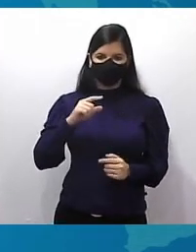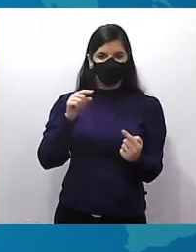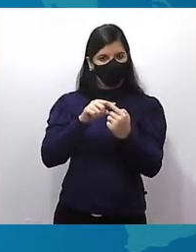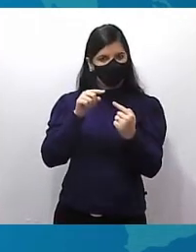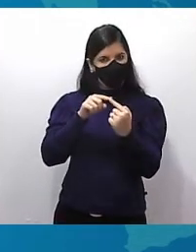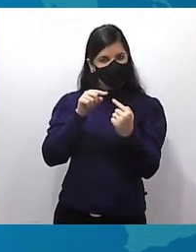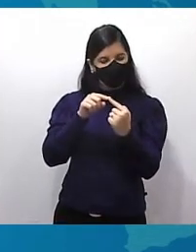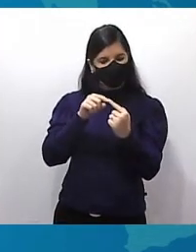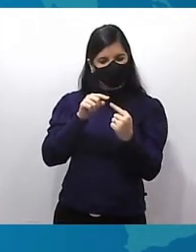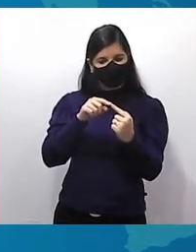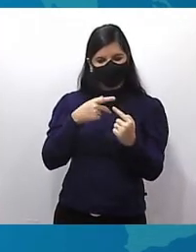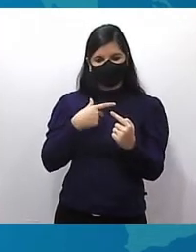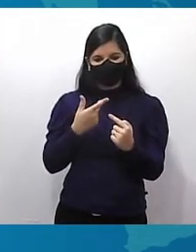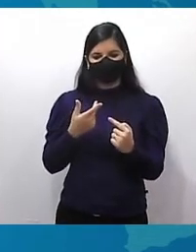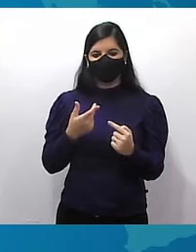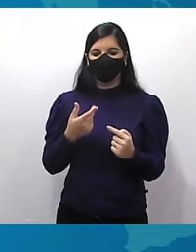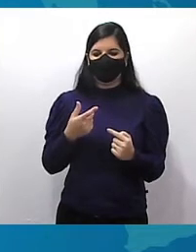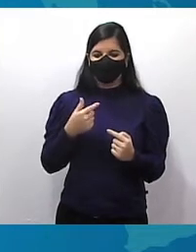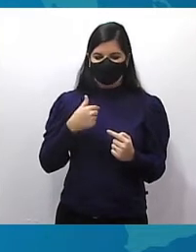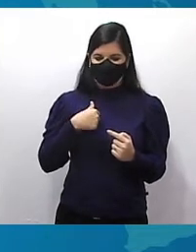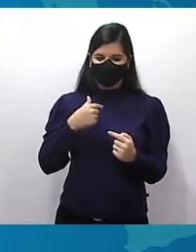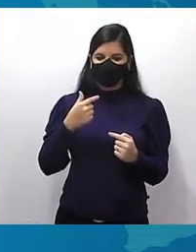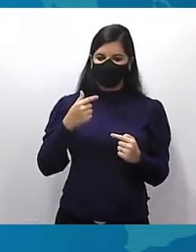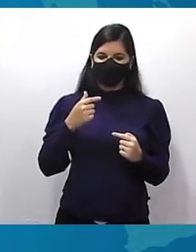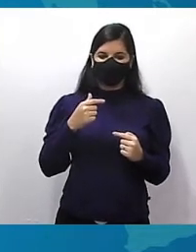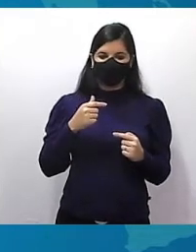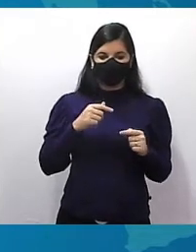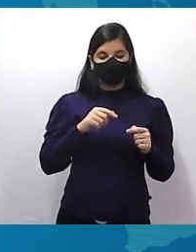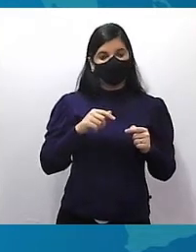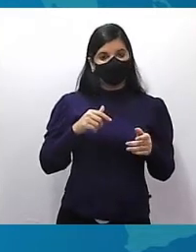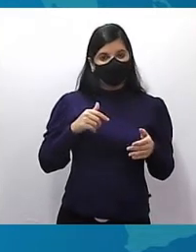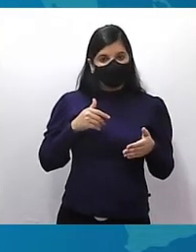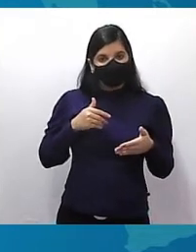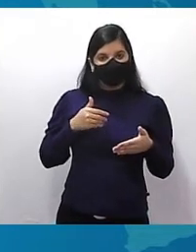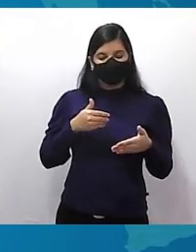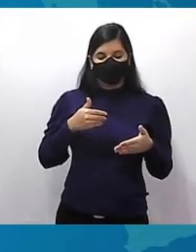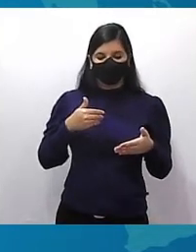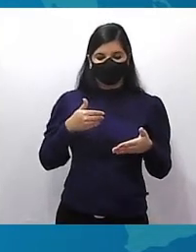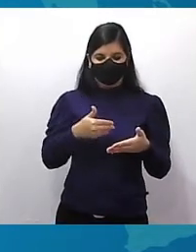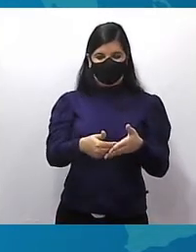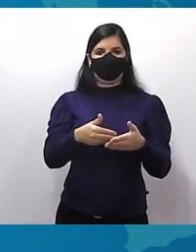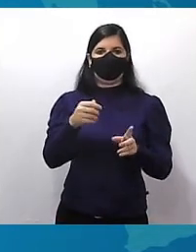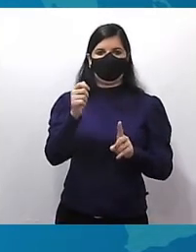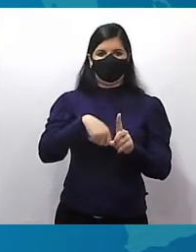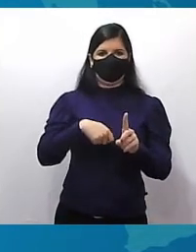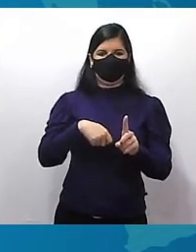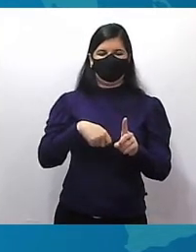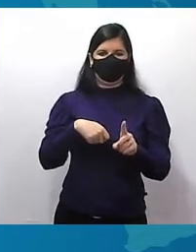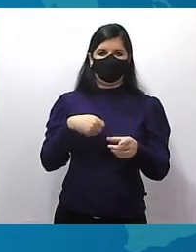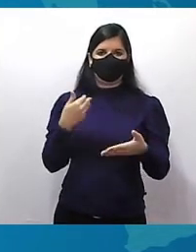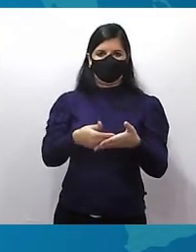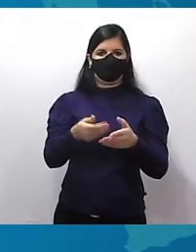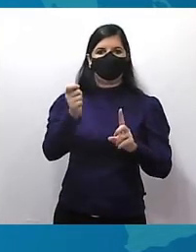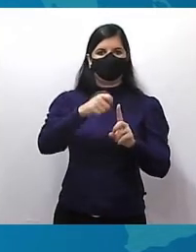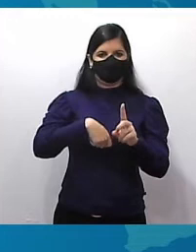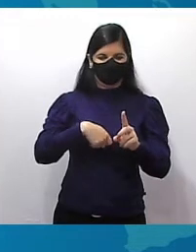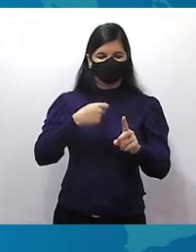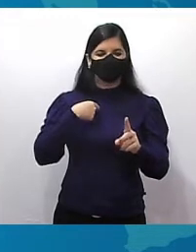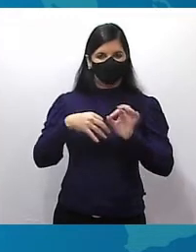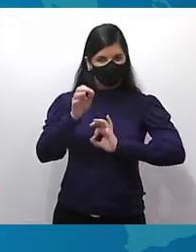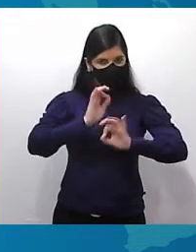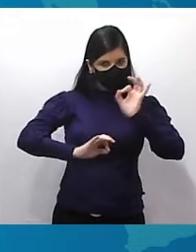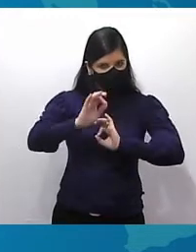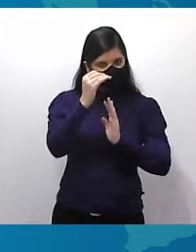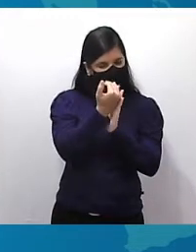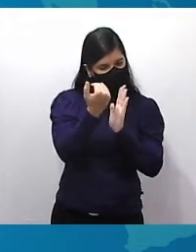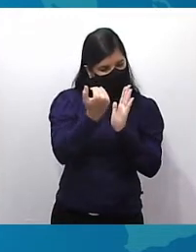combinar, né? I'm going to Australia next month. Eu vou para a Austrália mês que vem, porque eu também já estou me